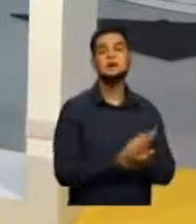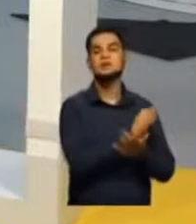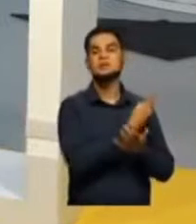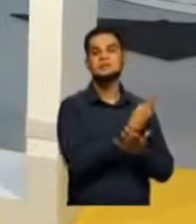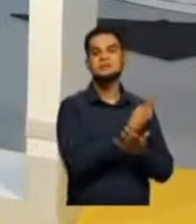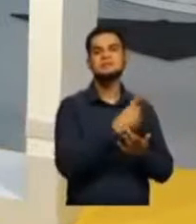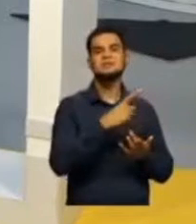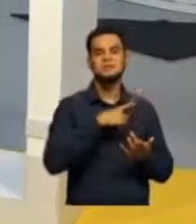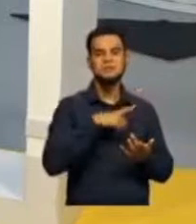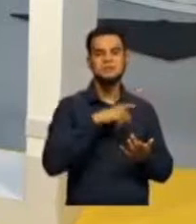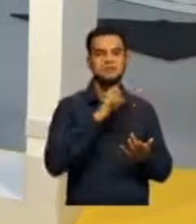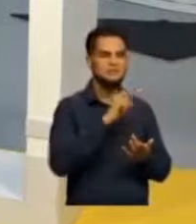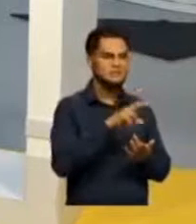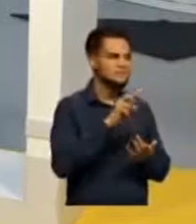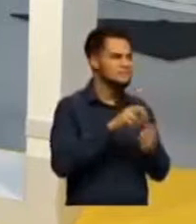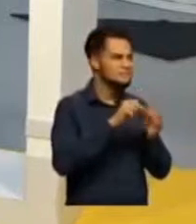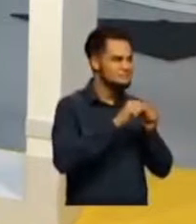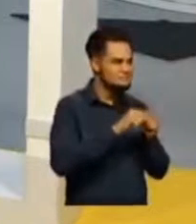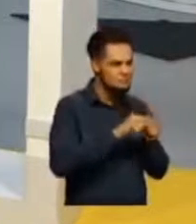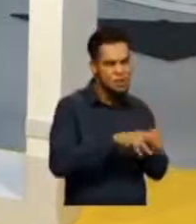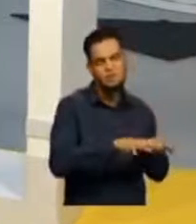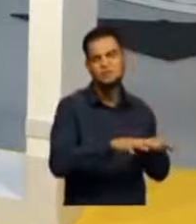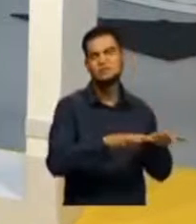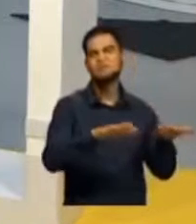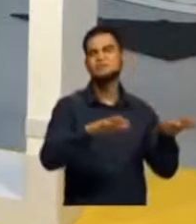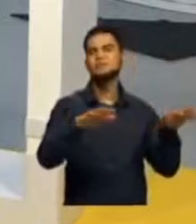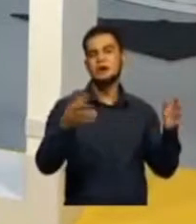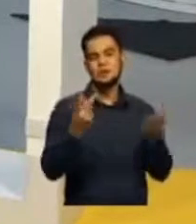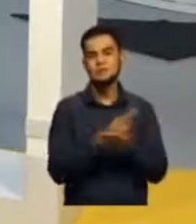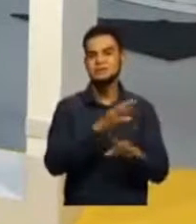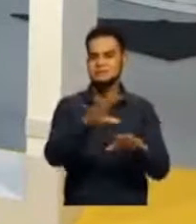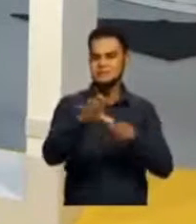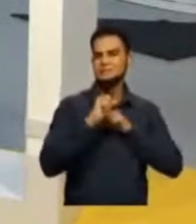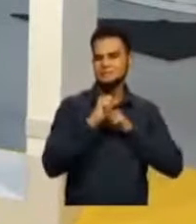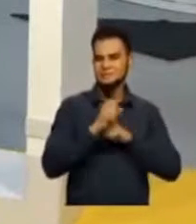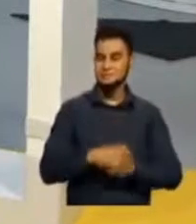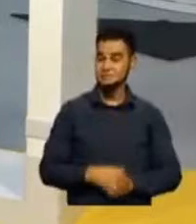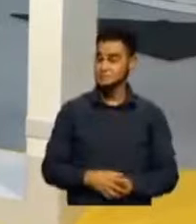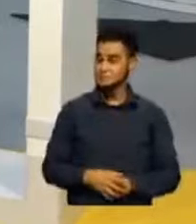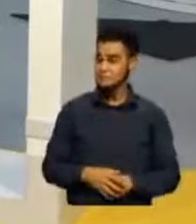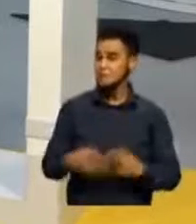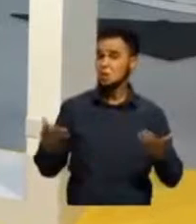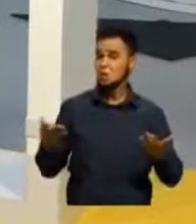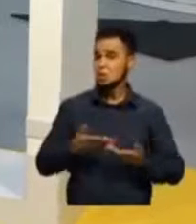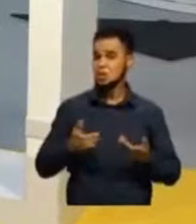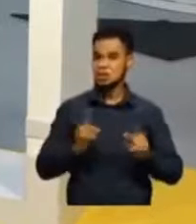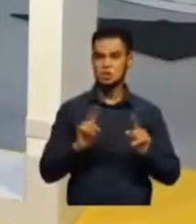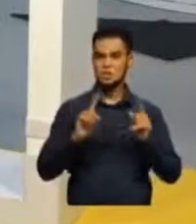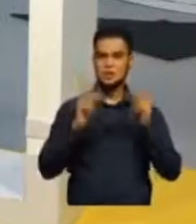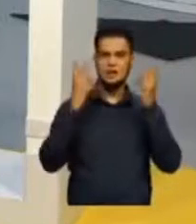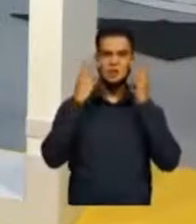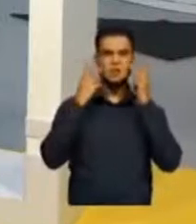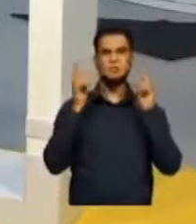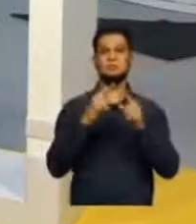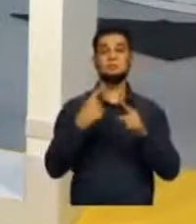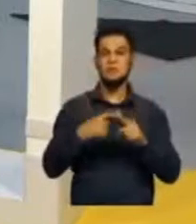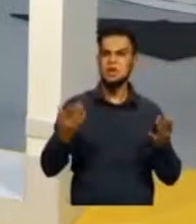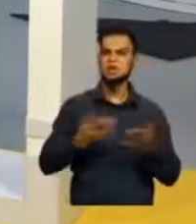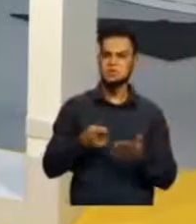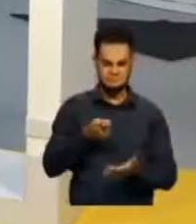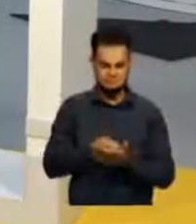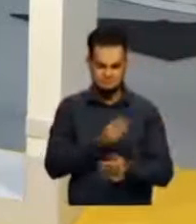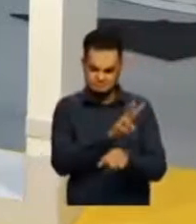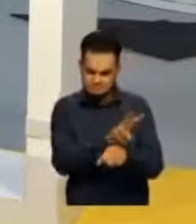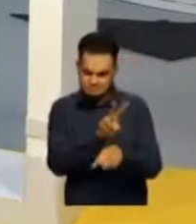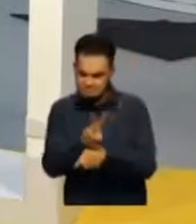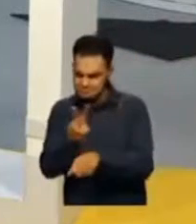vários tripanossomas, acabava contaminando também. Hoje em dia não é muito comum mais por conta da fiscalização severa, mas já